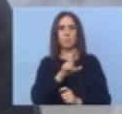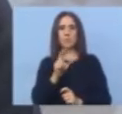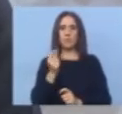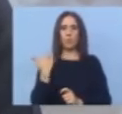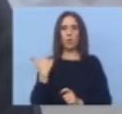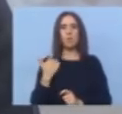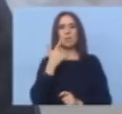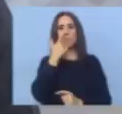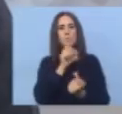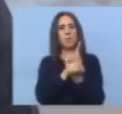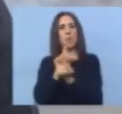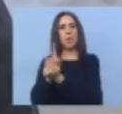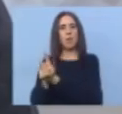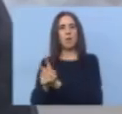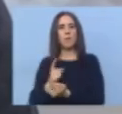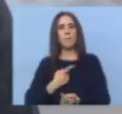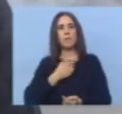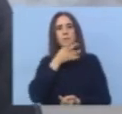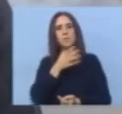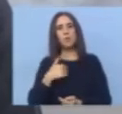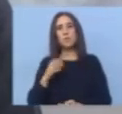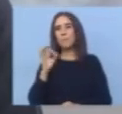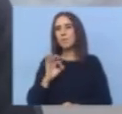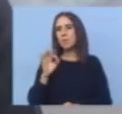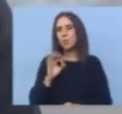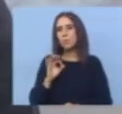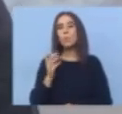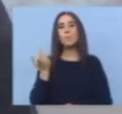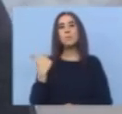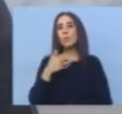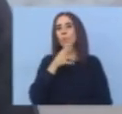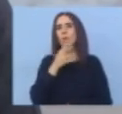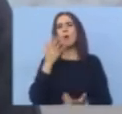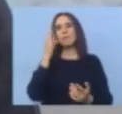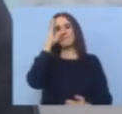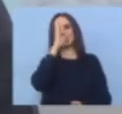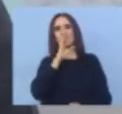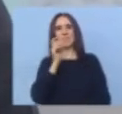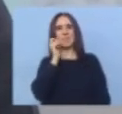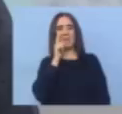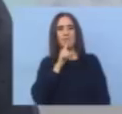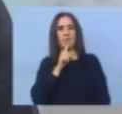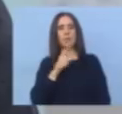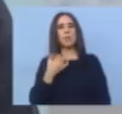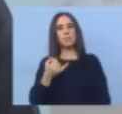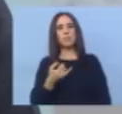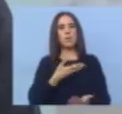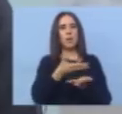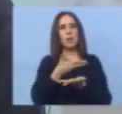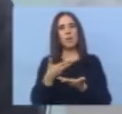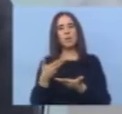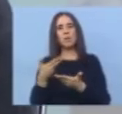vezes nós íamos falar com as pessoas e tínhamos que dizer, somos os amarelinhos, que era a cor do ano passado. E as pessoas, já sei quem são. E depois falam, pedem